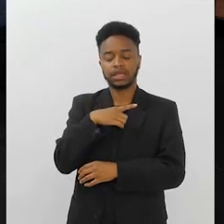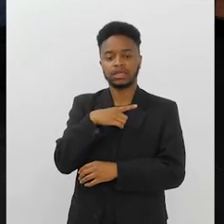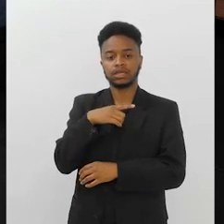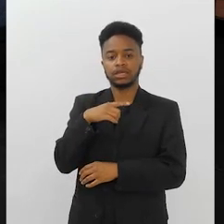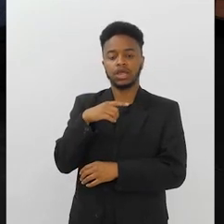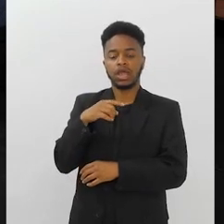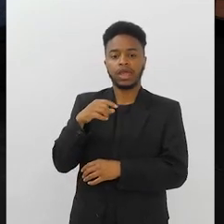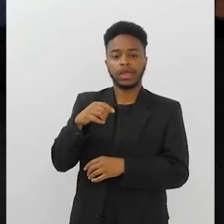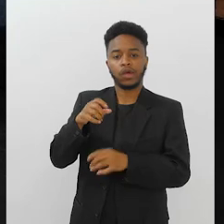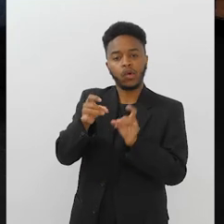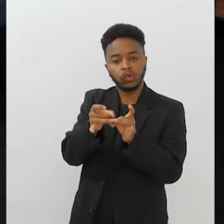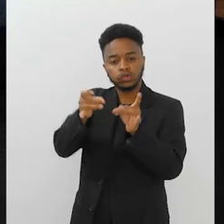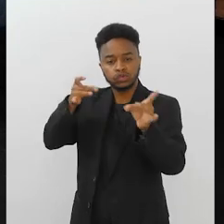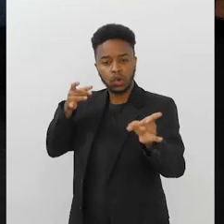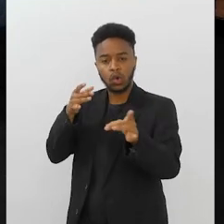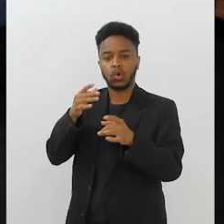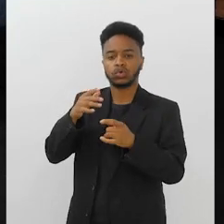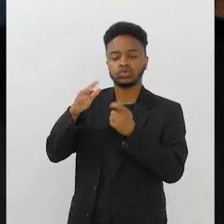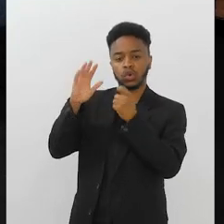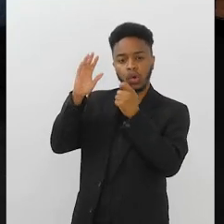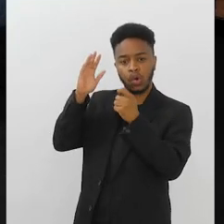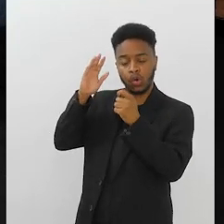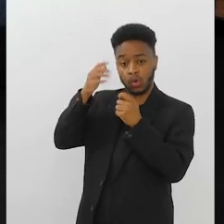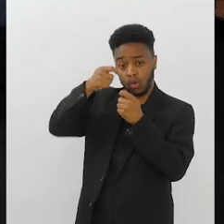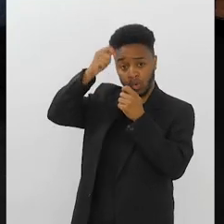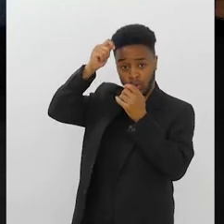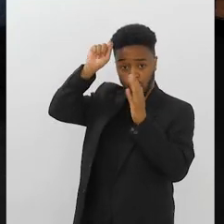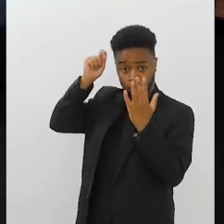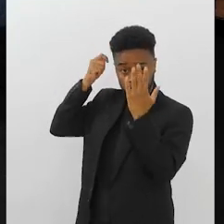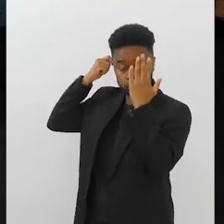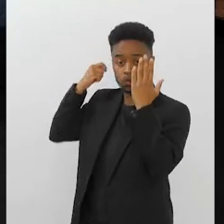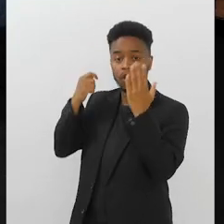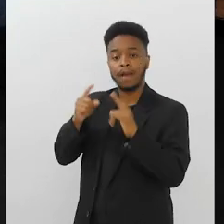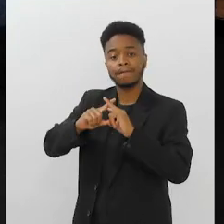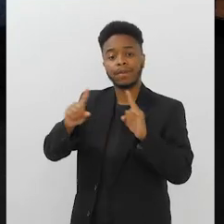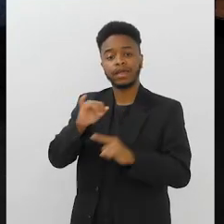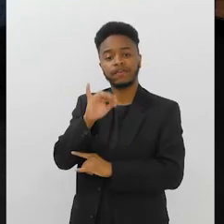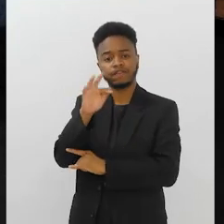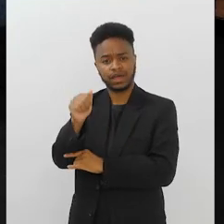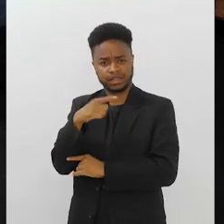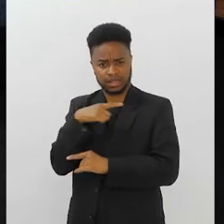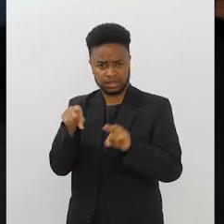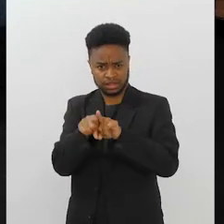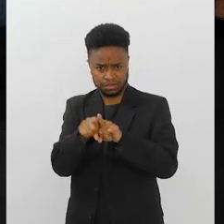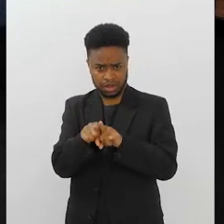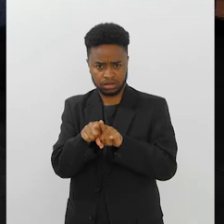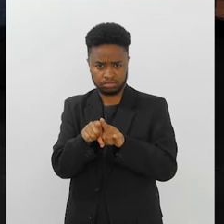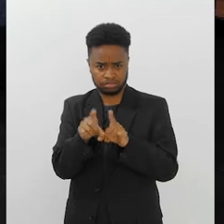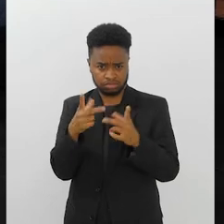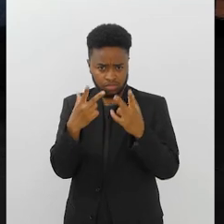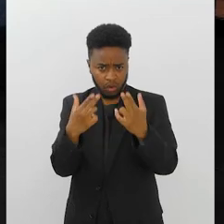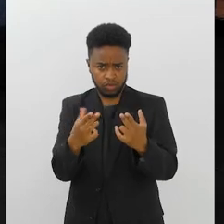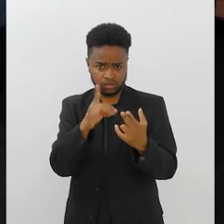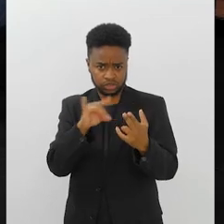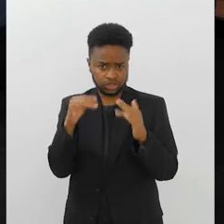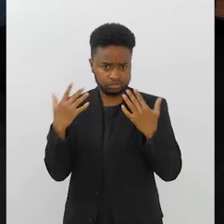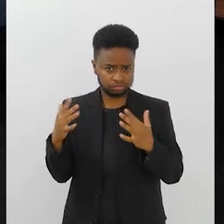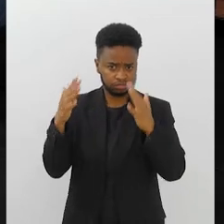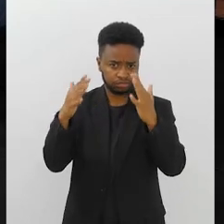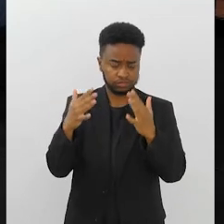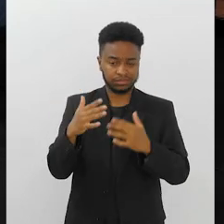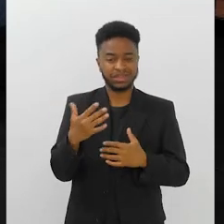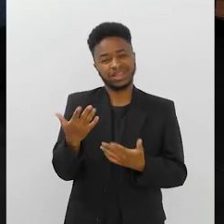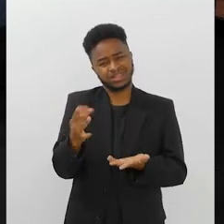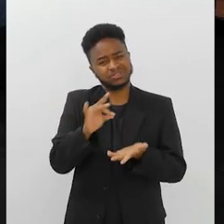Jorge oxos Oxum dentro do ifá existe essa data comemorativa é na